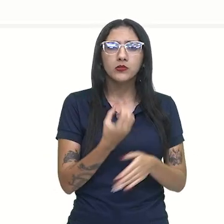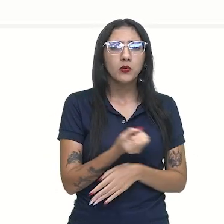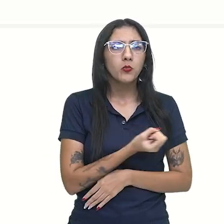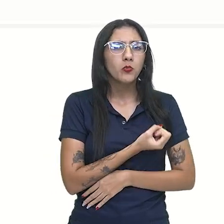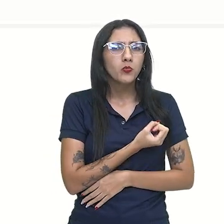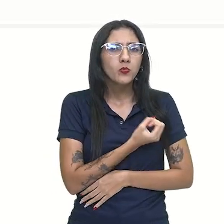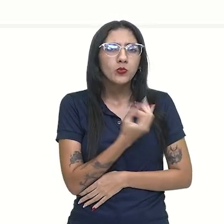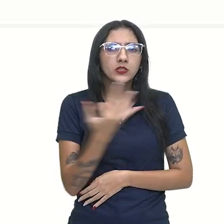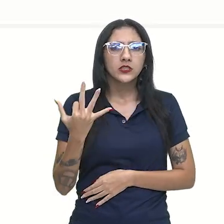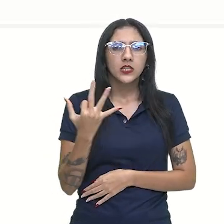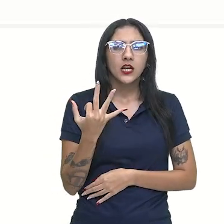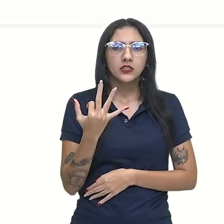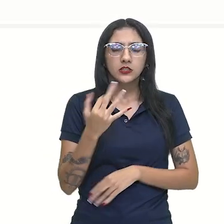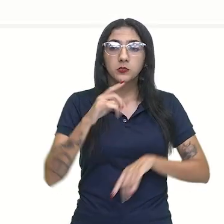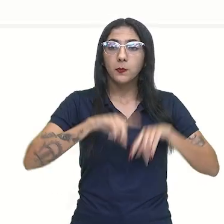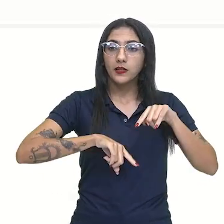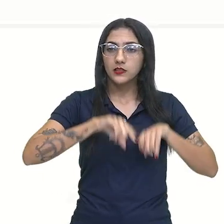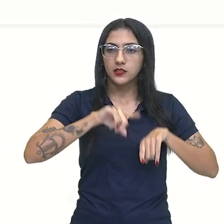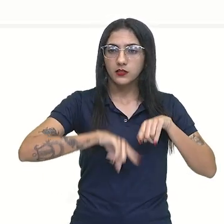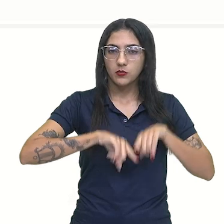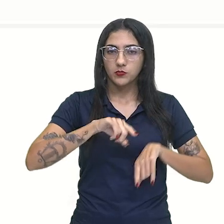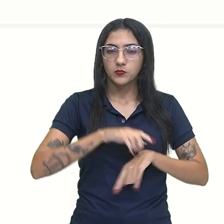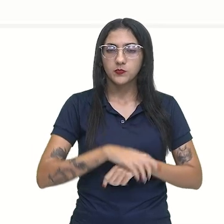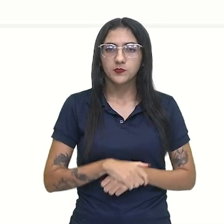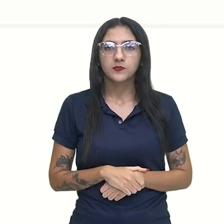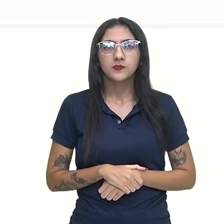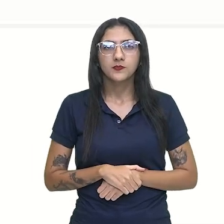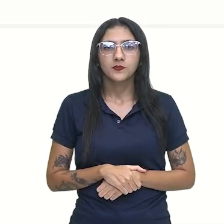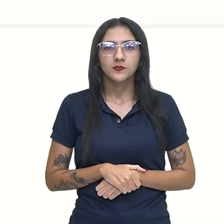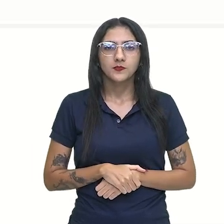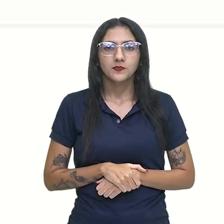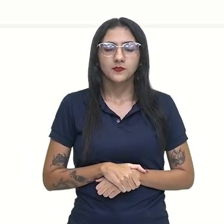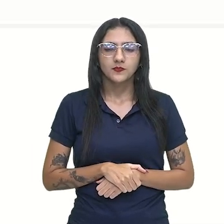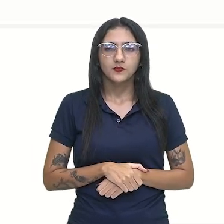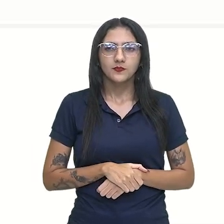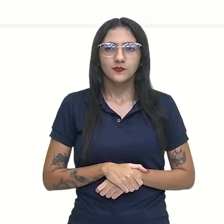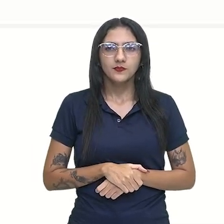máximo. Ok?